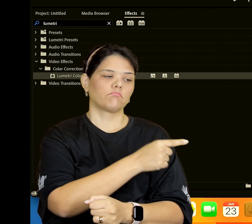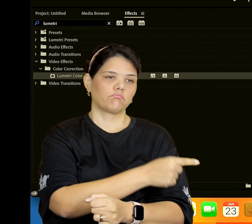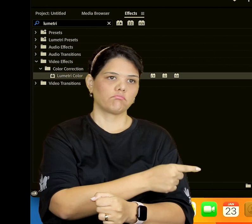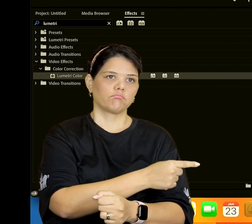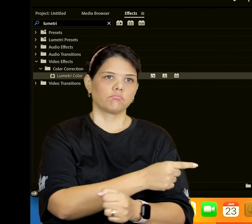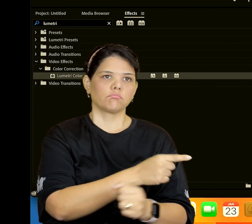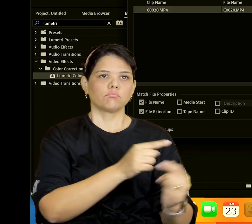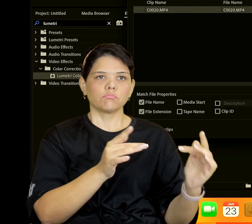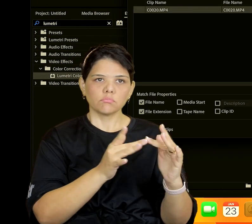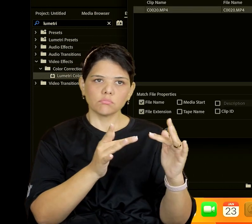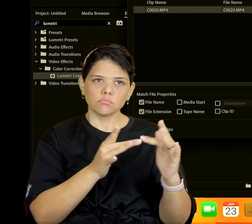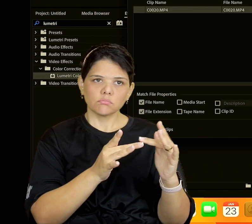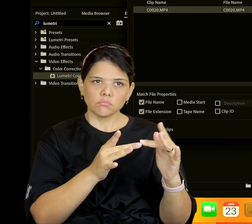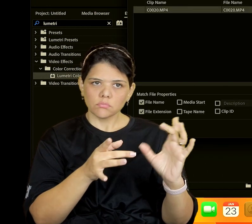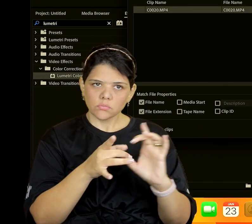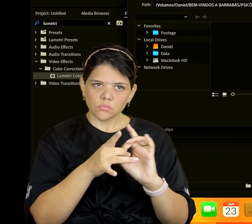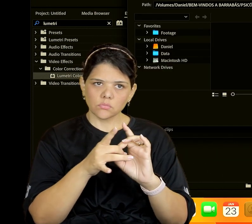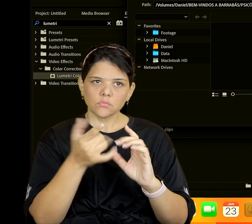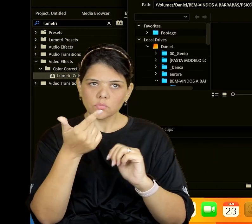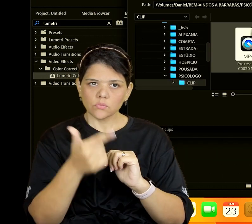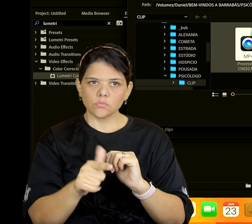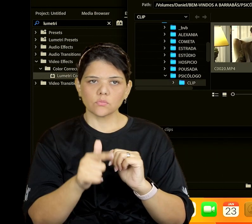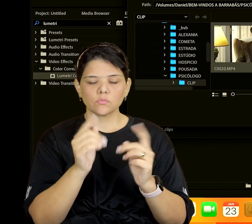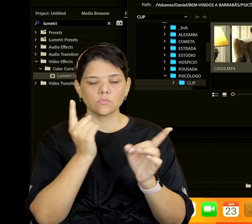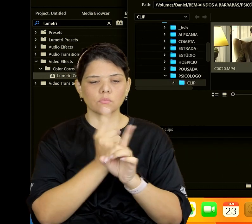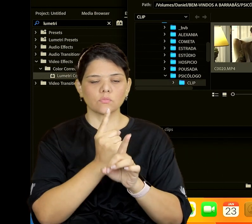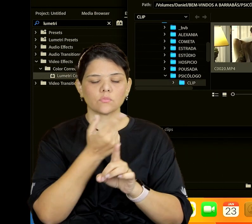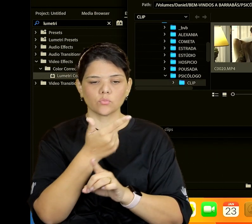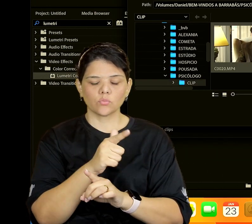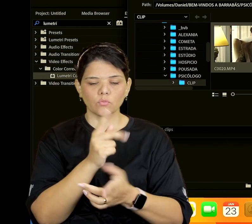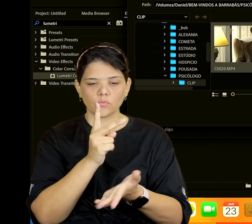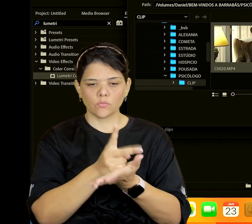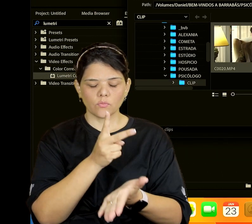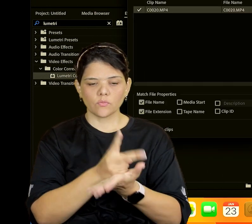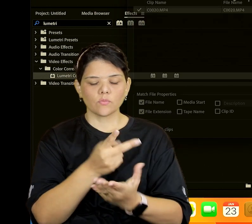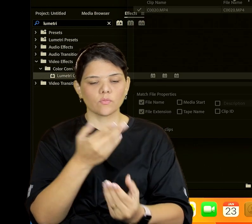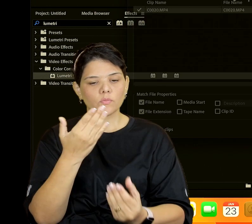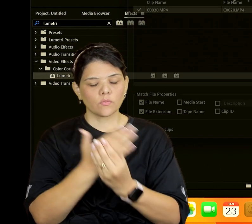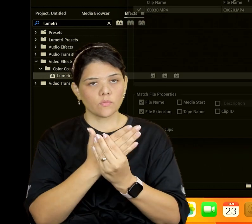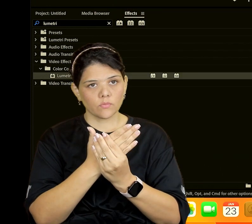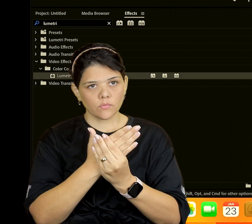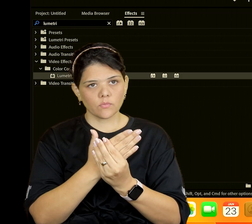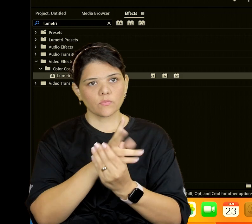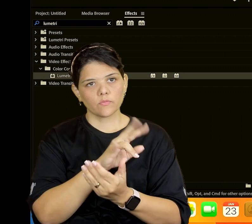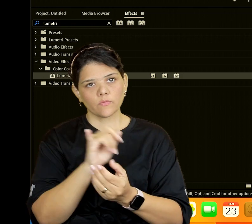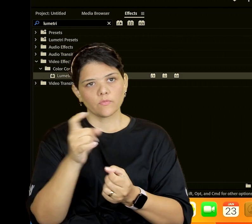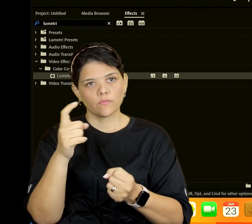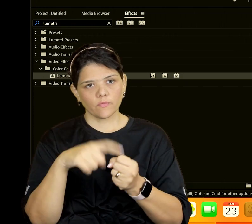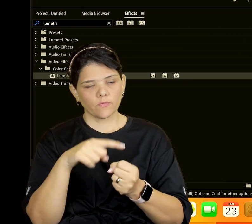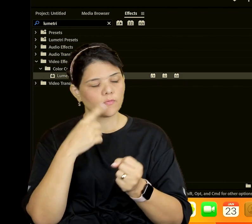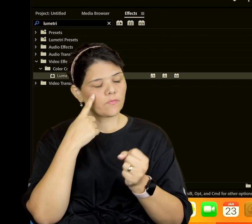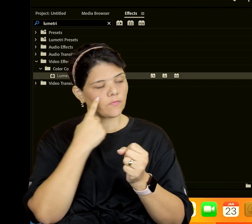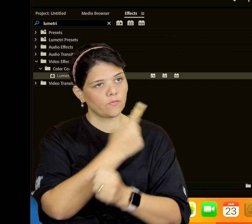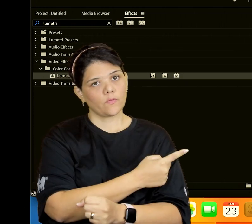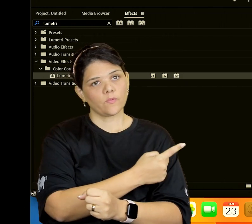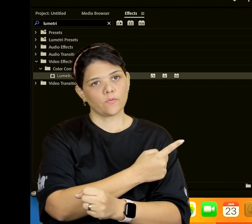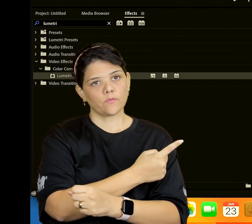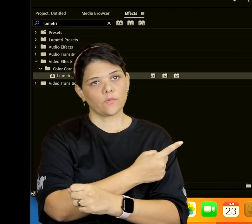linka ela, acha exatamente o mesmo arquivo que você precisava e ele volta aqui.